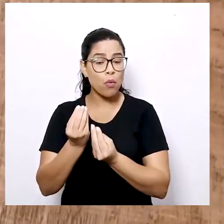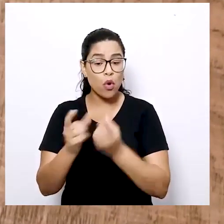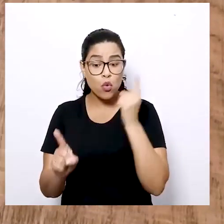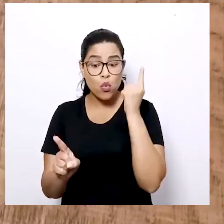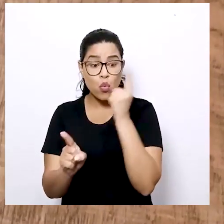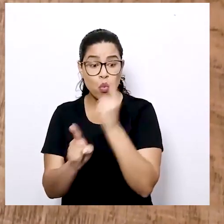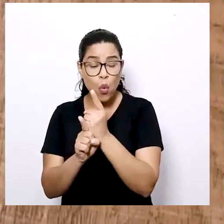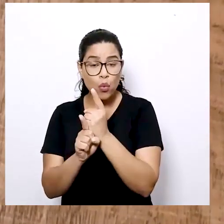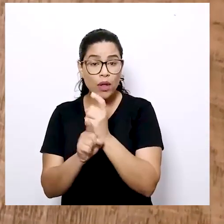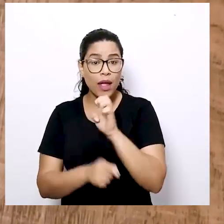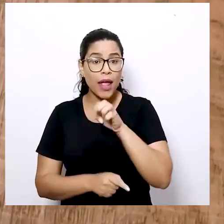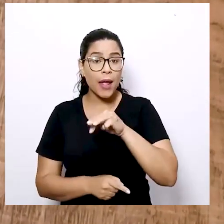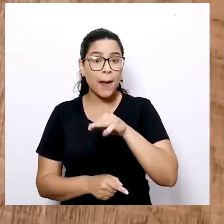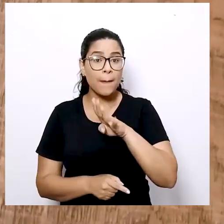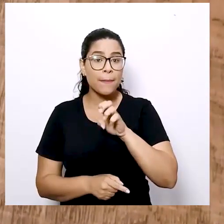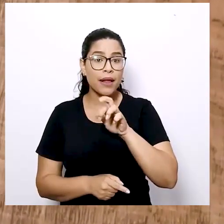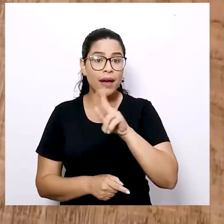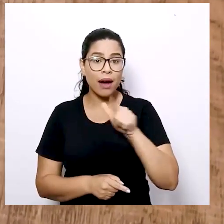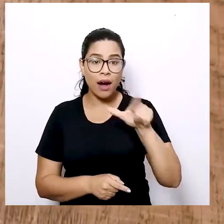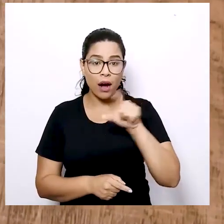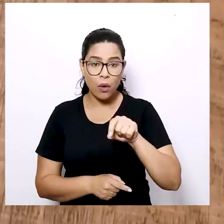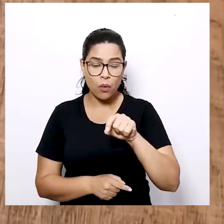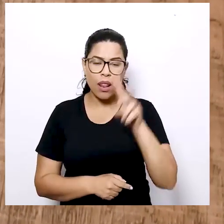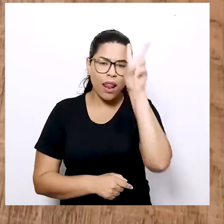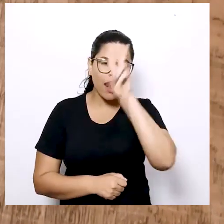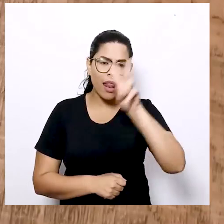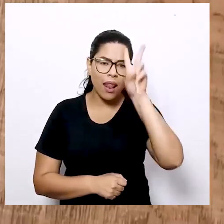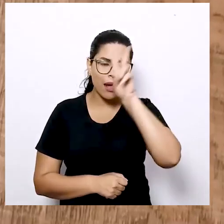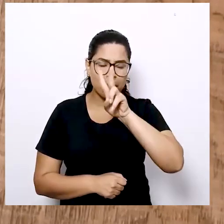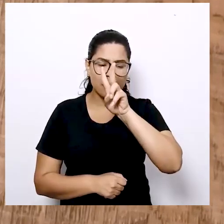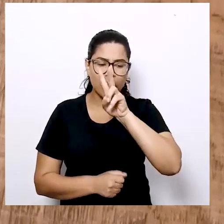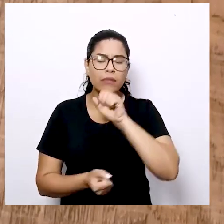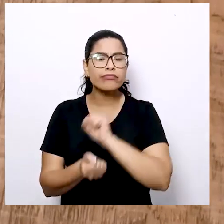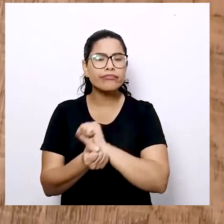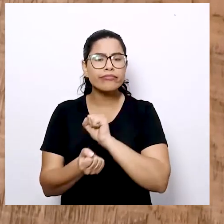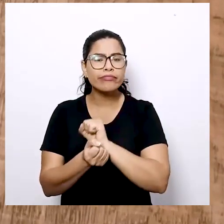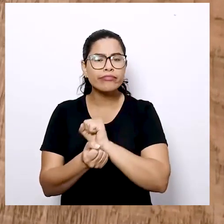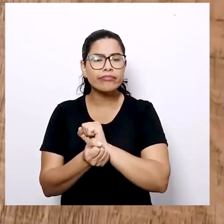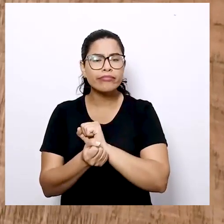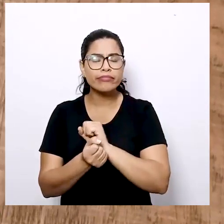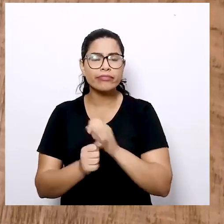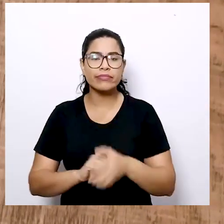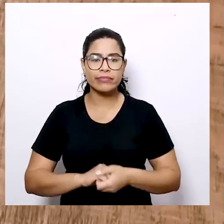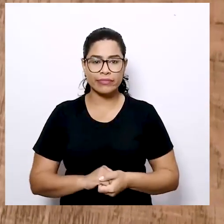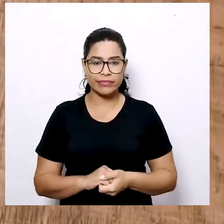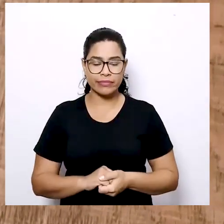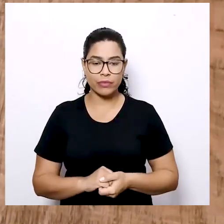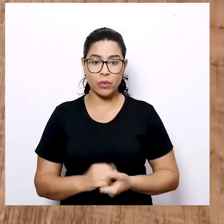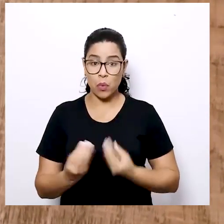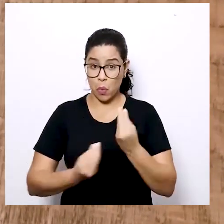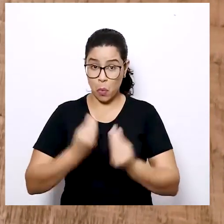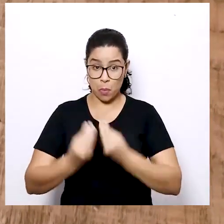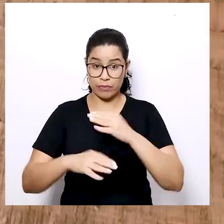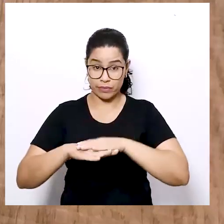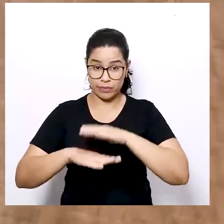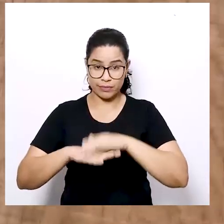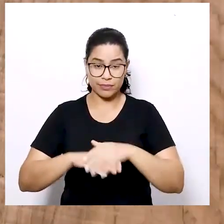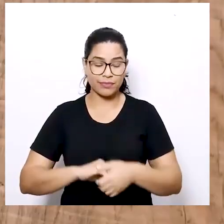feijão. Lembra que eu pedi para deixar o feijão de molho de um dia para o outro? Vamos ver como é que se